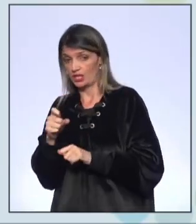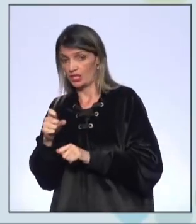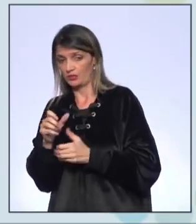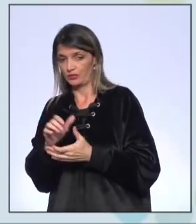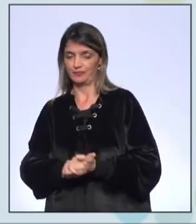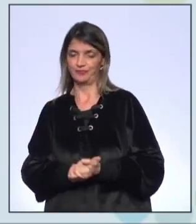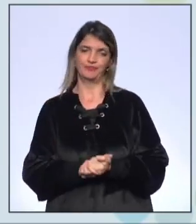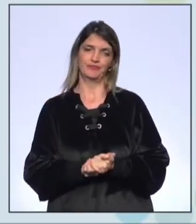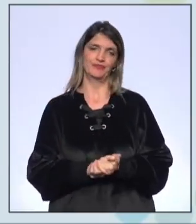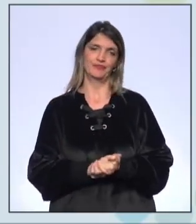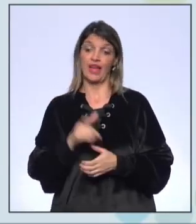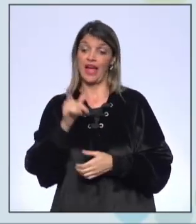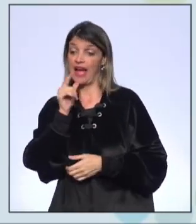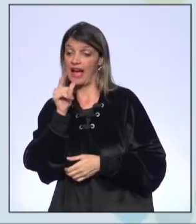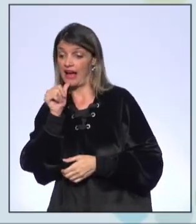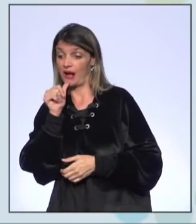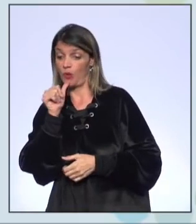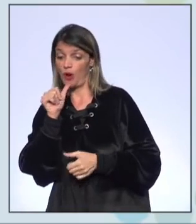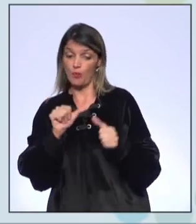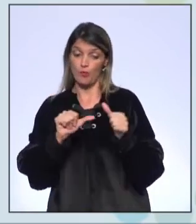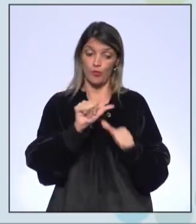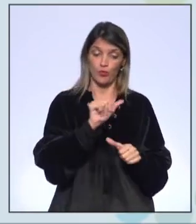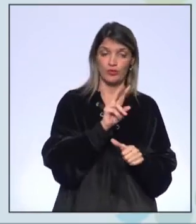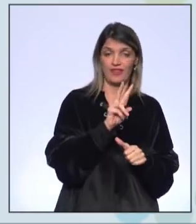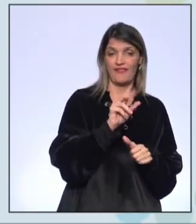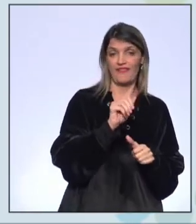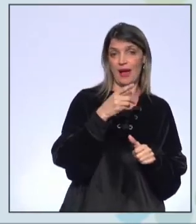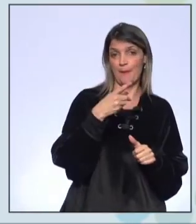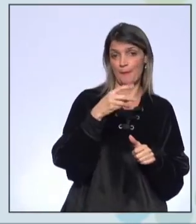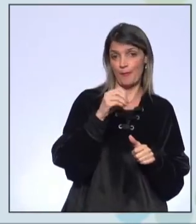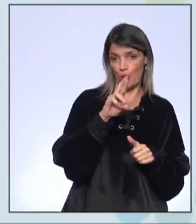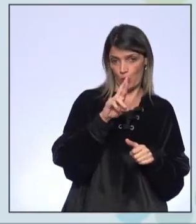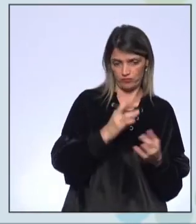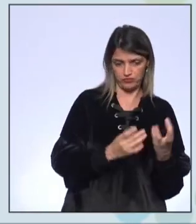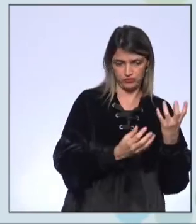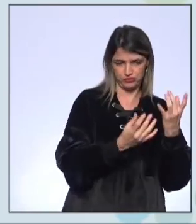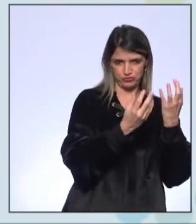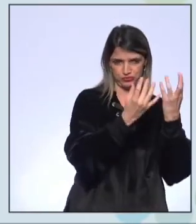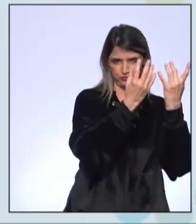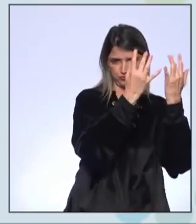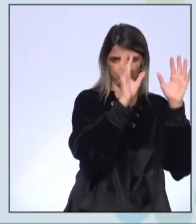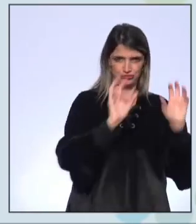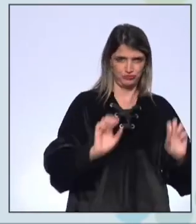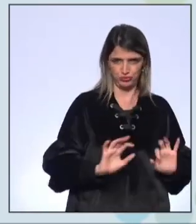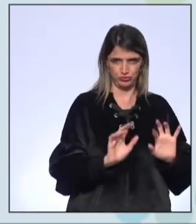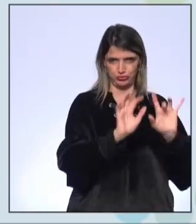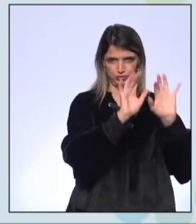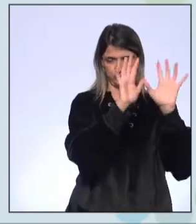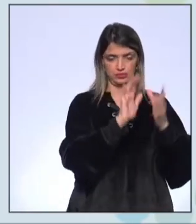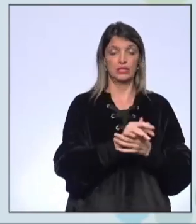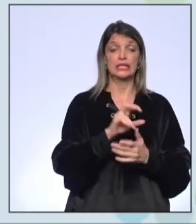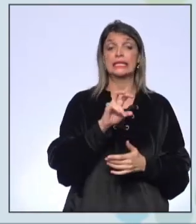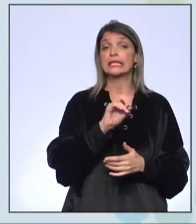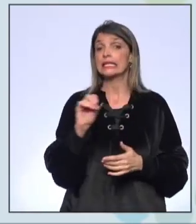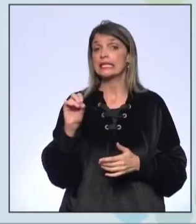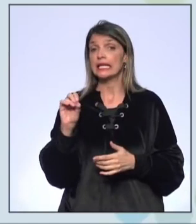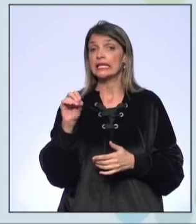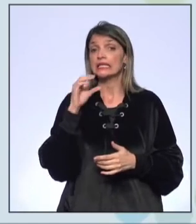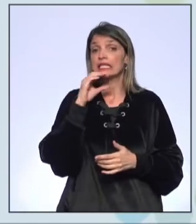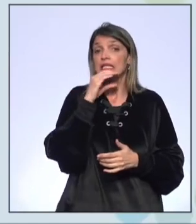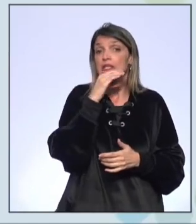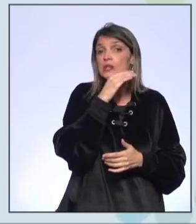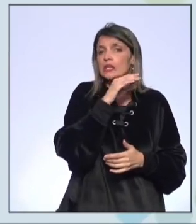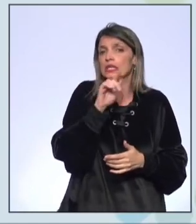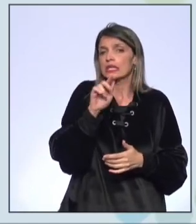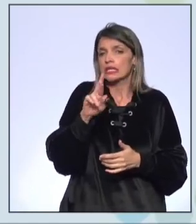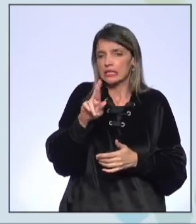e transformar a água em vapor. Eu forneço 540 calorias por gramas, tá? Então, para pegar a água